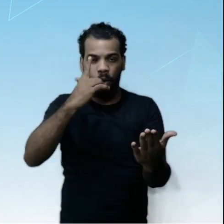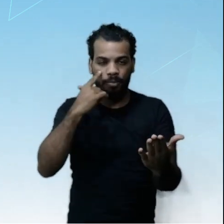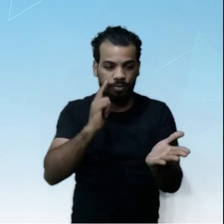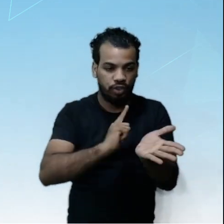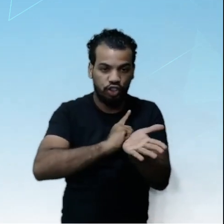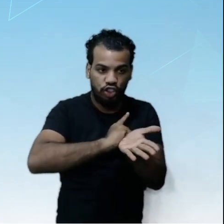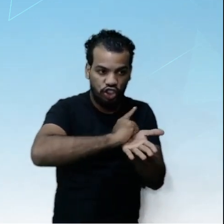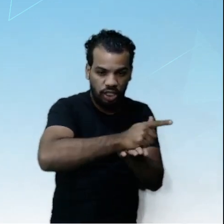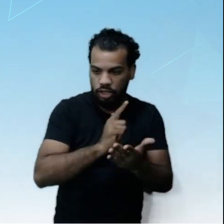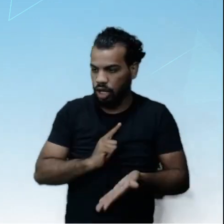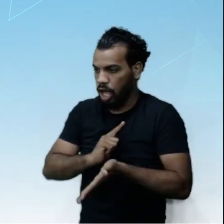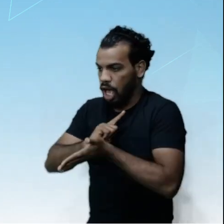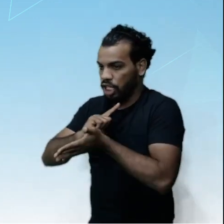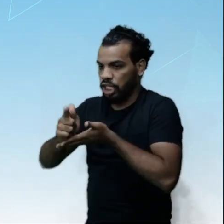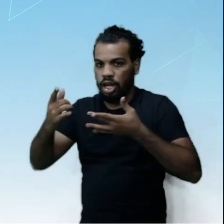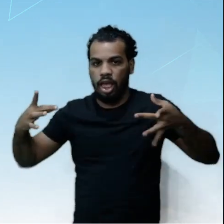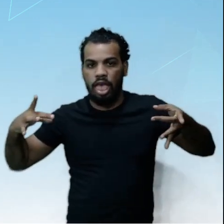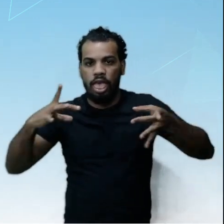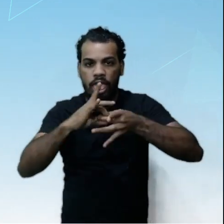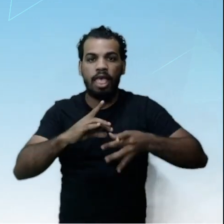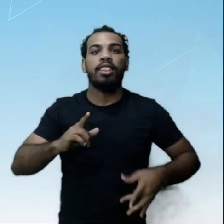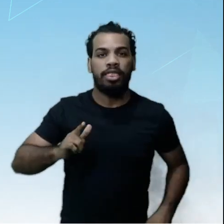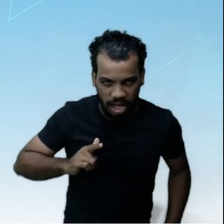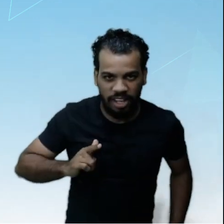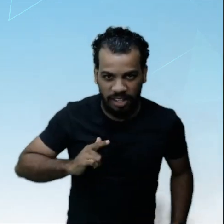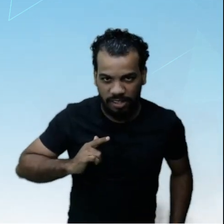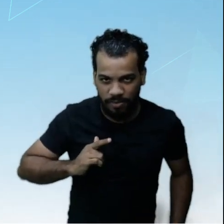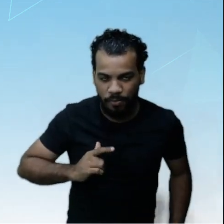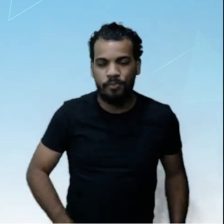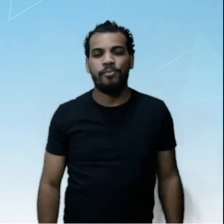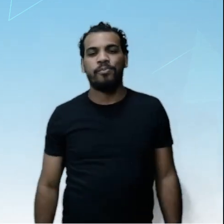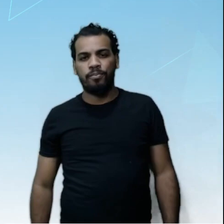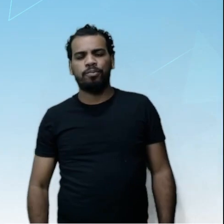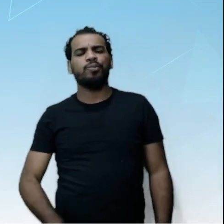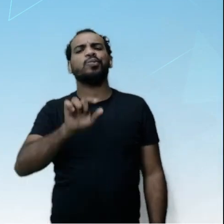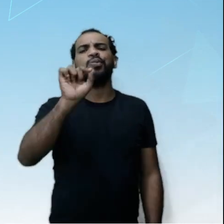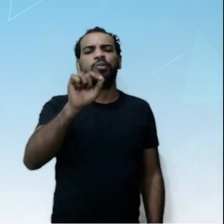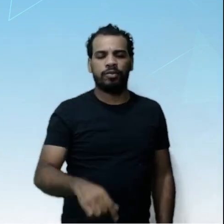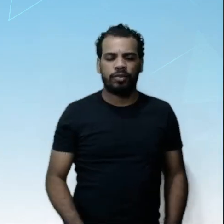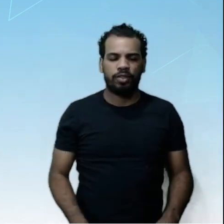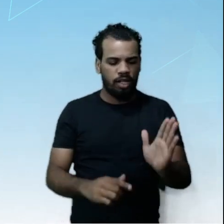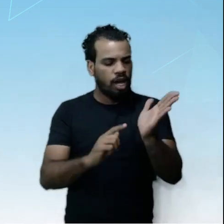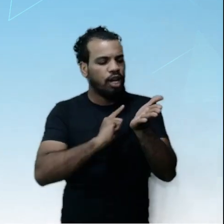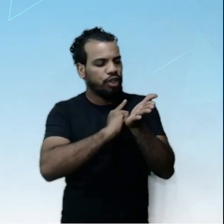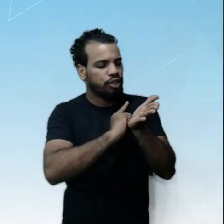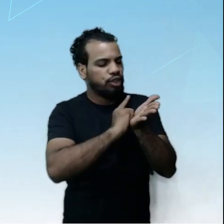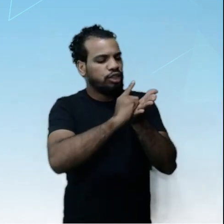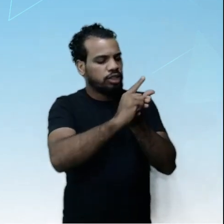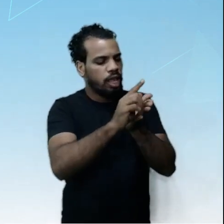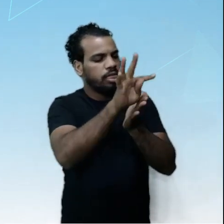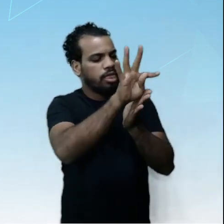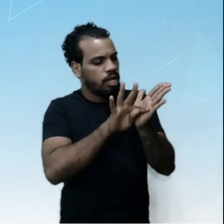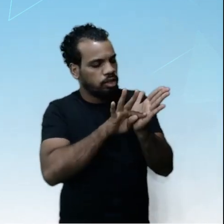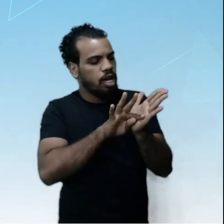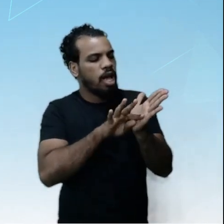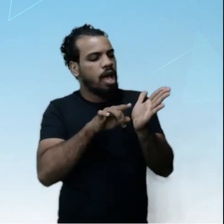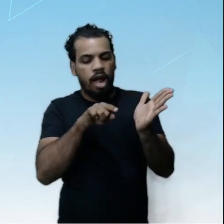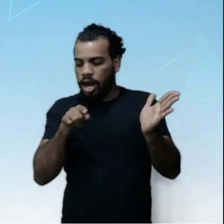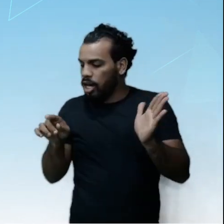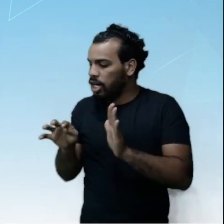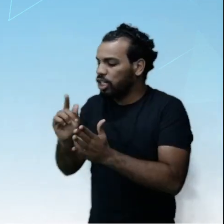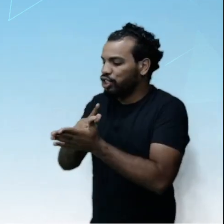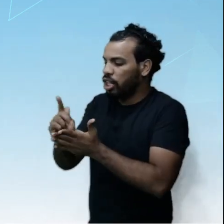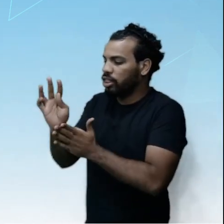pode me dizer, mas o que é um intergênero? É um gênero com características de outro. Por exemplo, nós temos um convite.